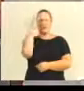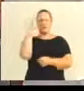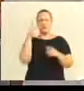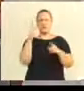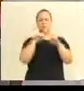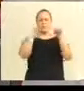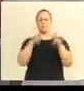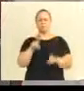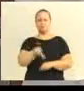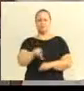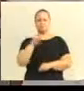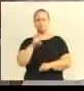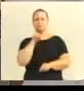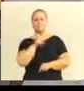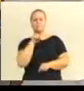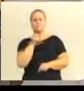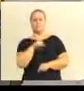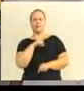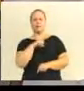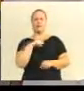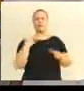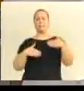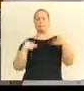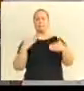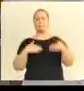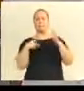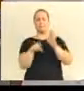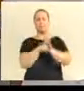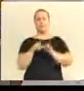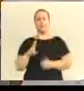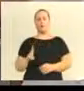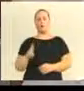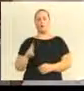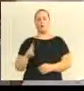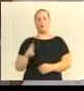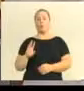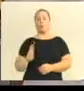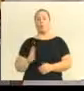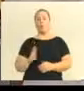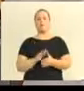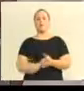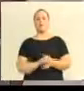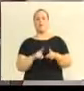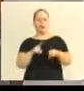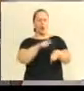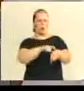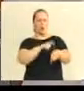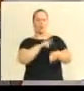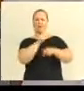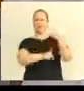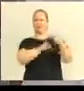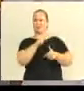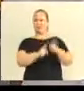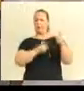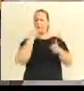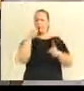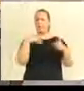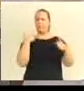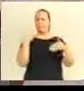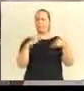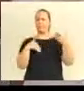desta casa e as câmeras estão gravando aí a gente pode provar inclusive enviar o ministério público em horário de expediente tá lá no portal transparência o cidadão e